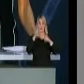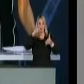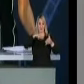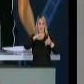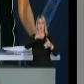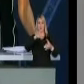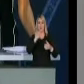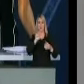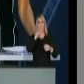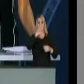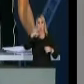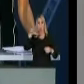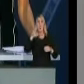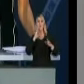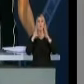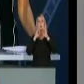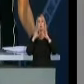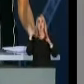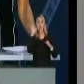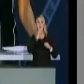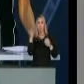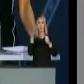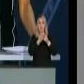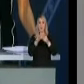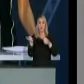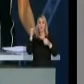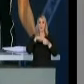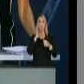portal UOL e o Facebook faz um rápido intervalo, mas